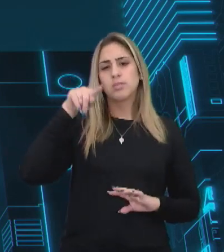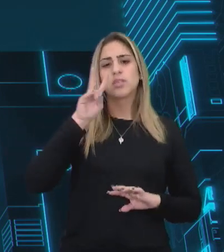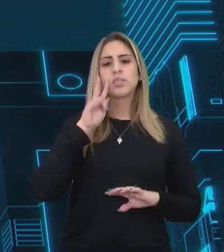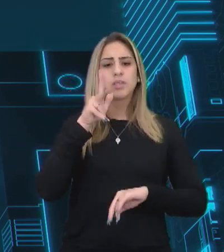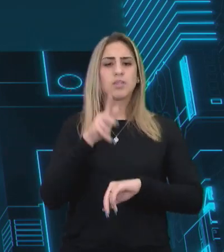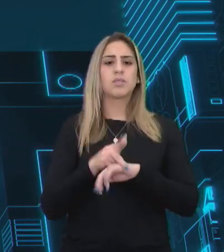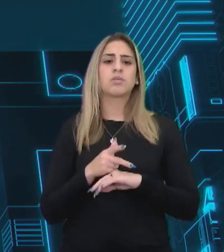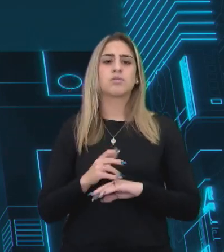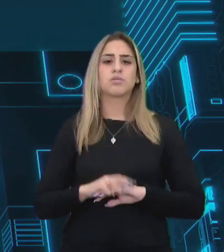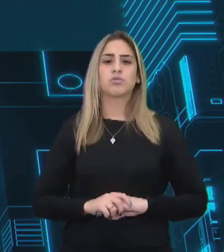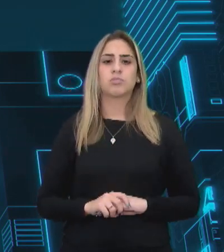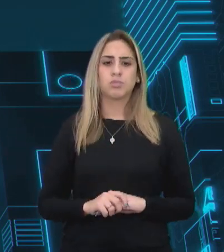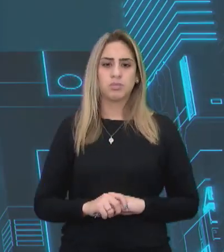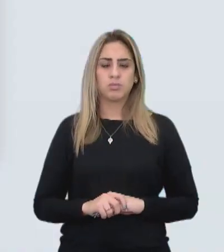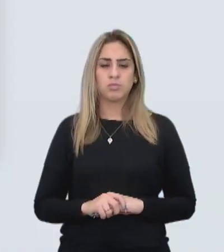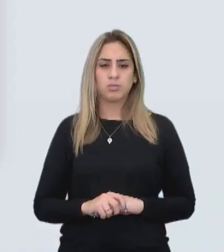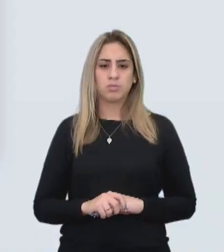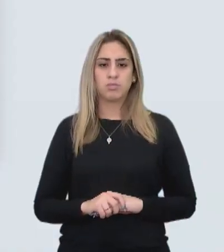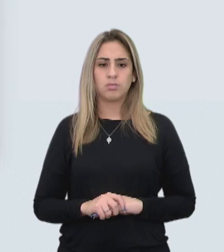na tela para vocês.